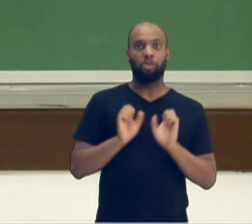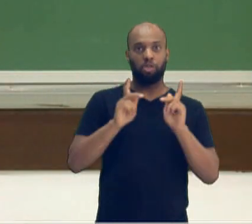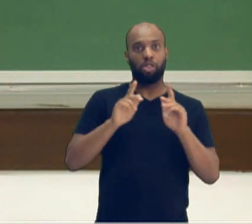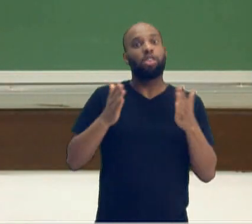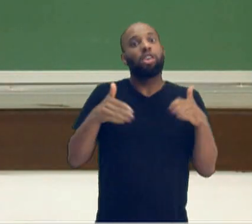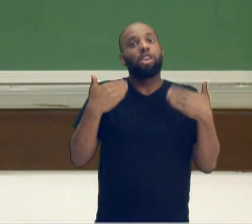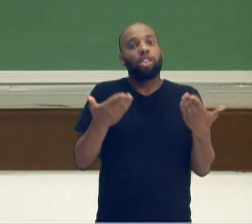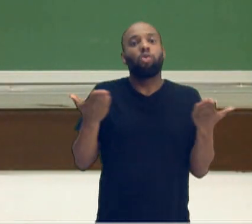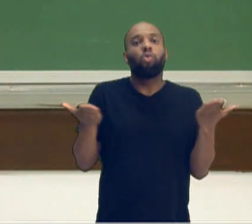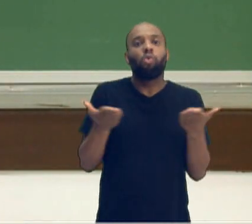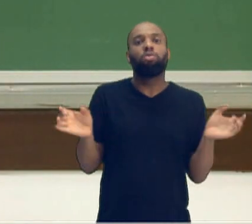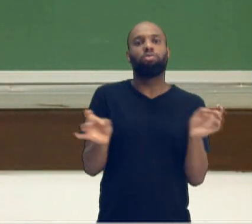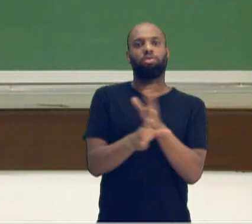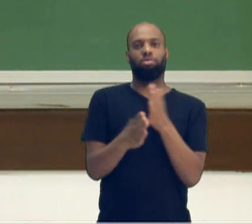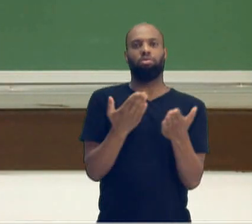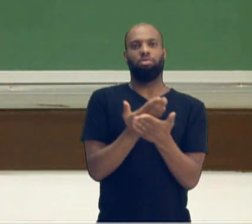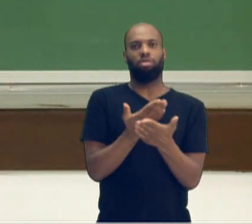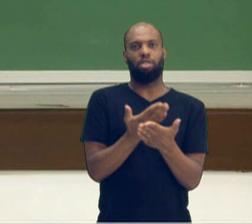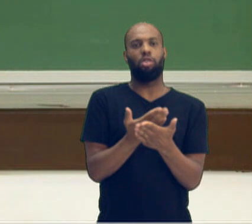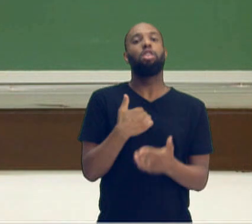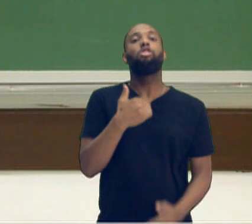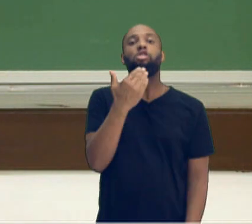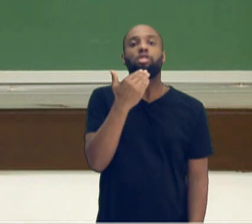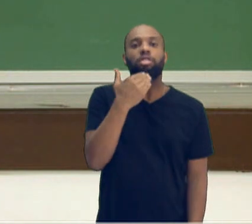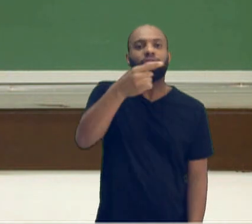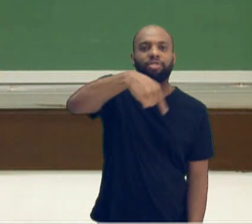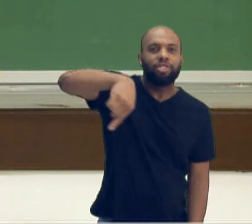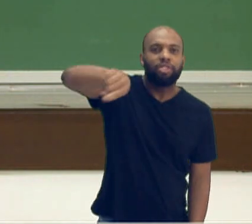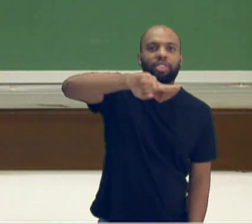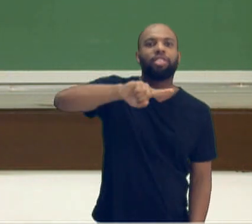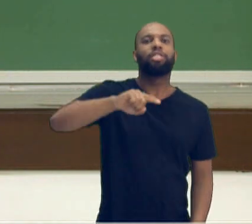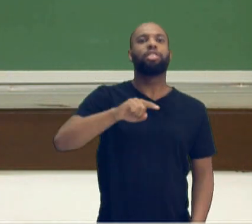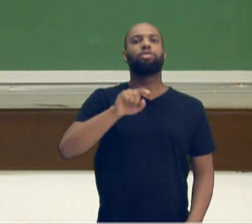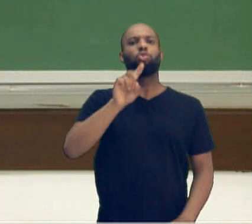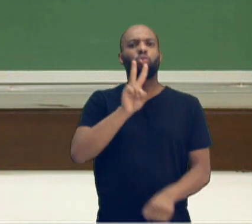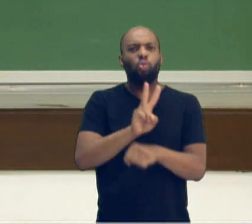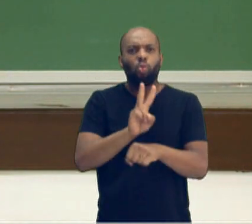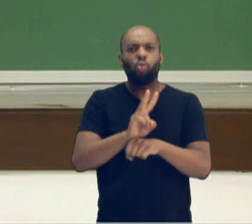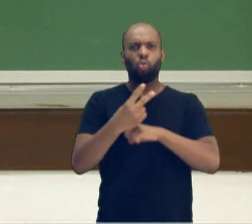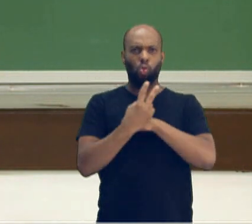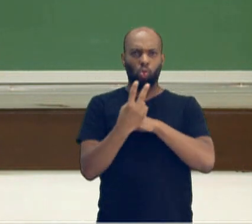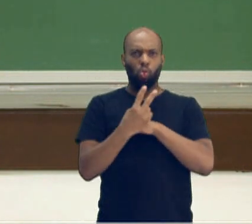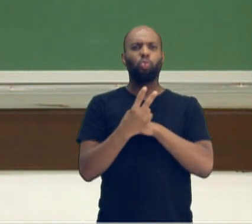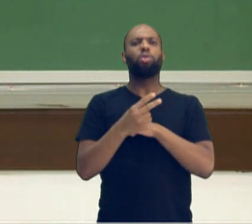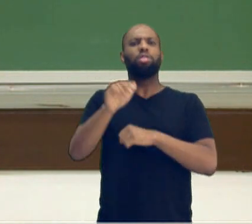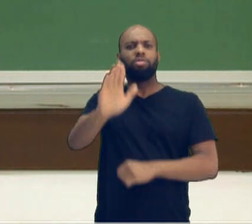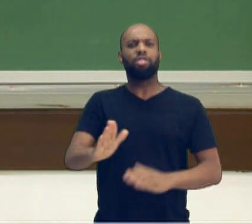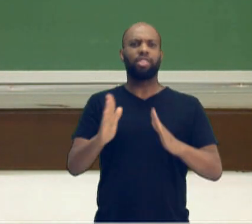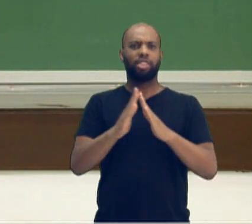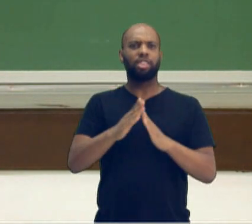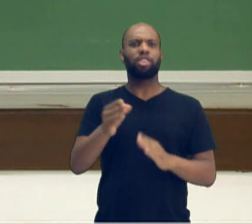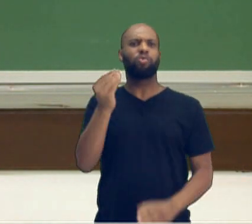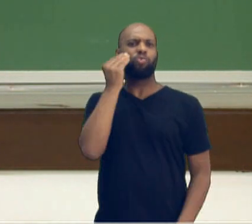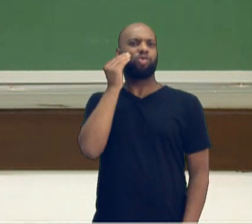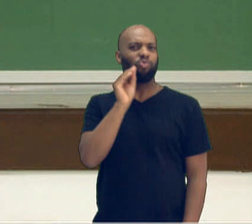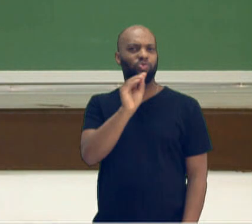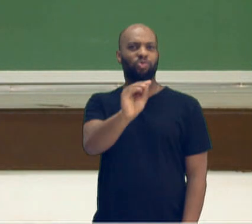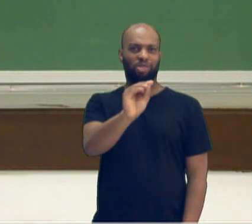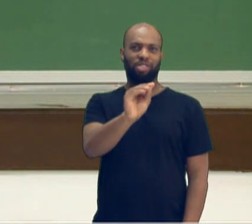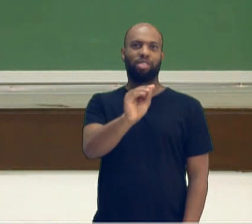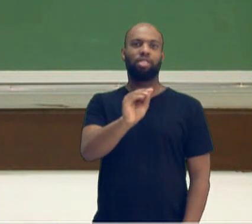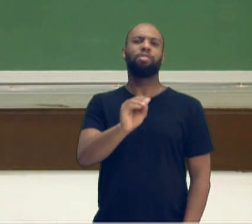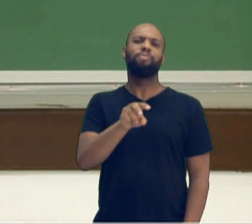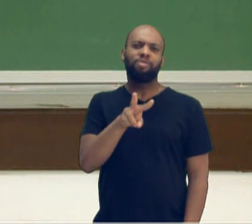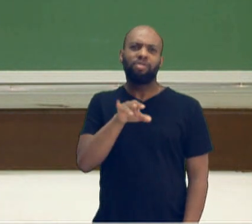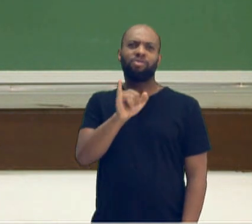gente encerra a aula de hoje. Vou pedir para que vocês se cuidem, fiquem em casa, tá bom? Um beijo bem grande, que